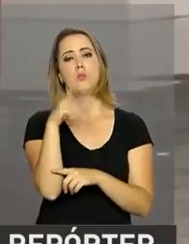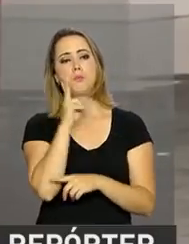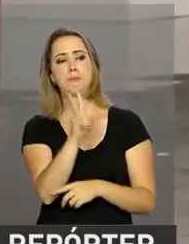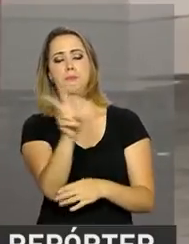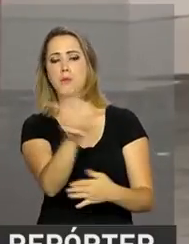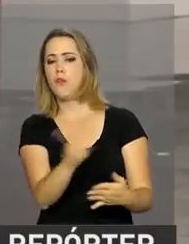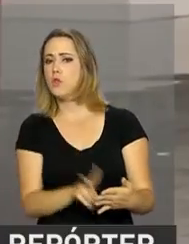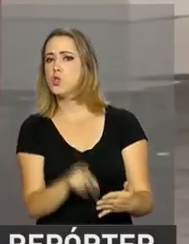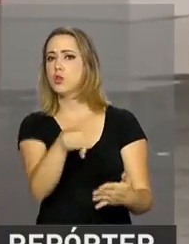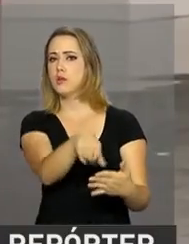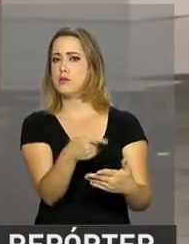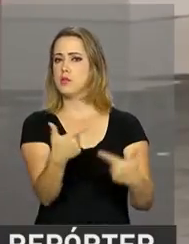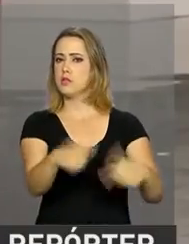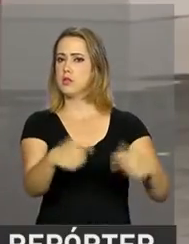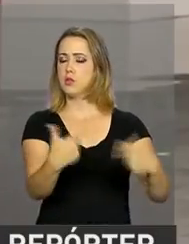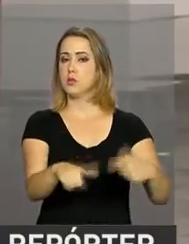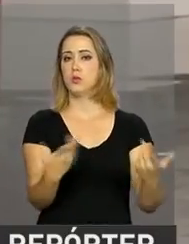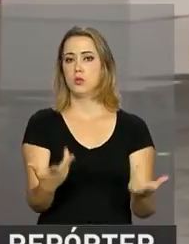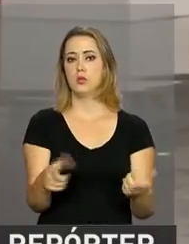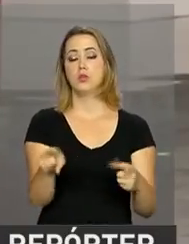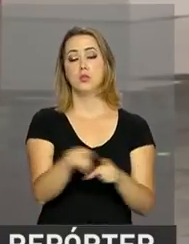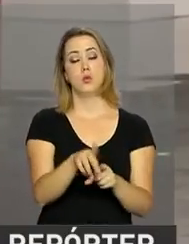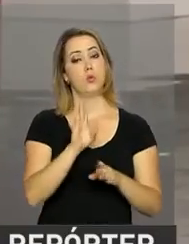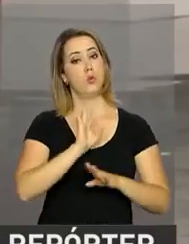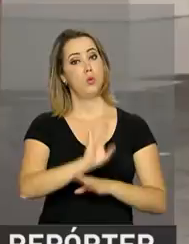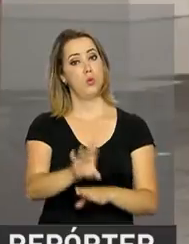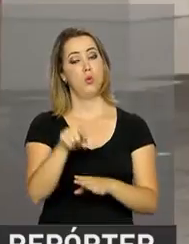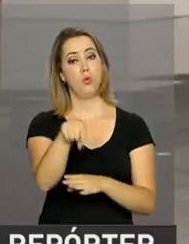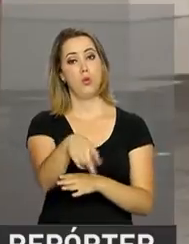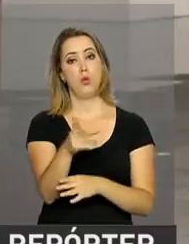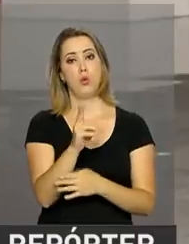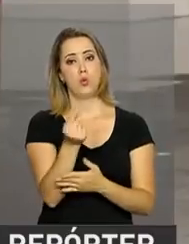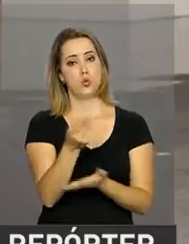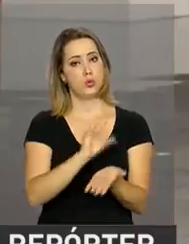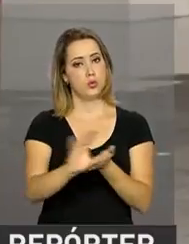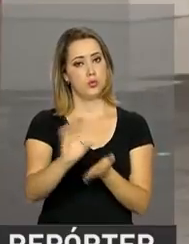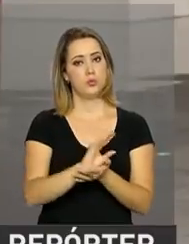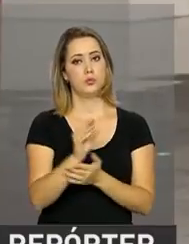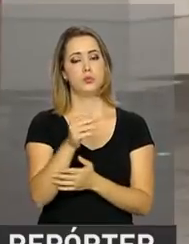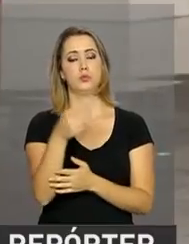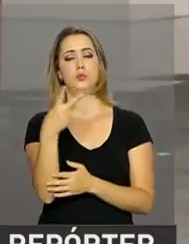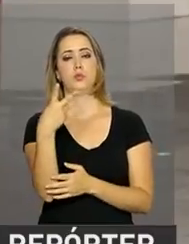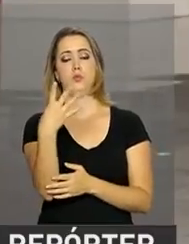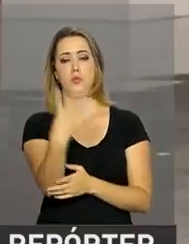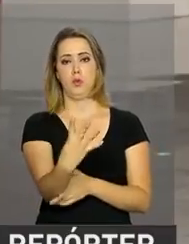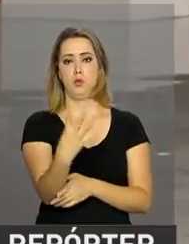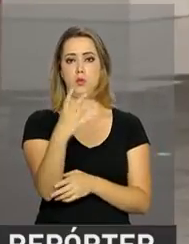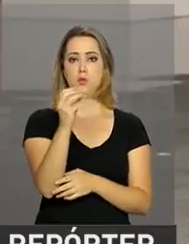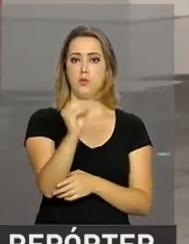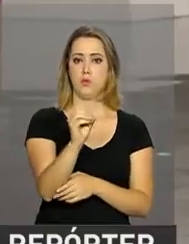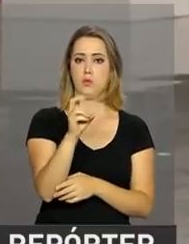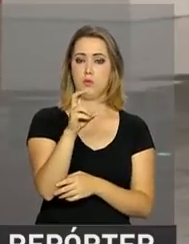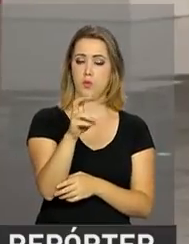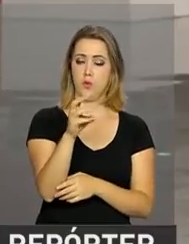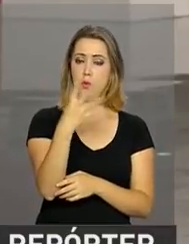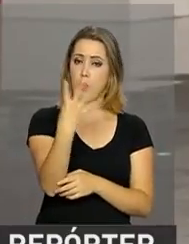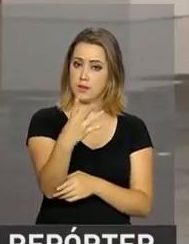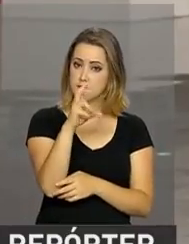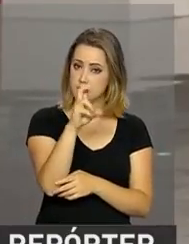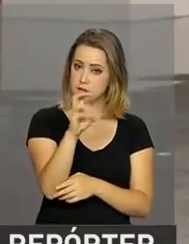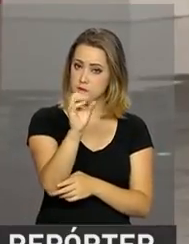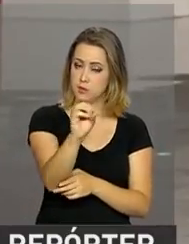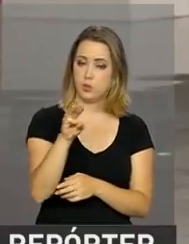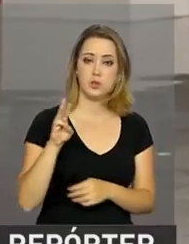na fronteiras nacionais o investimento em 2017 vai ser de 450 milhões de reais